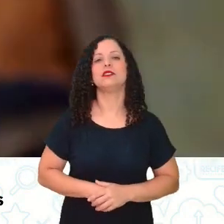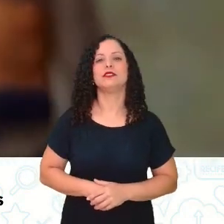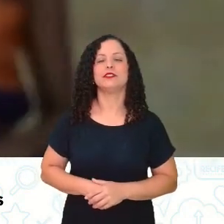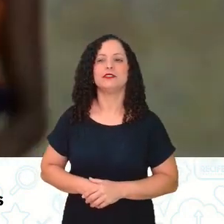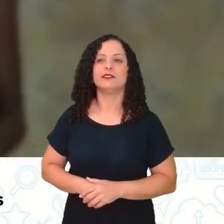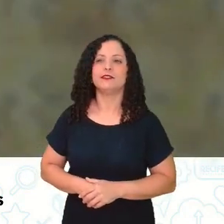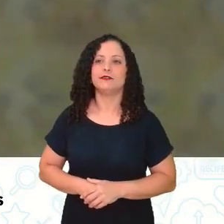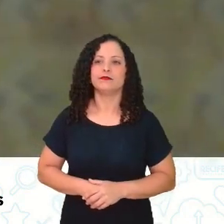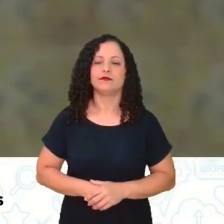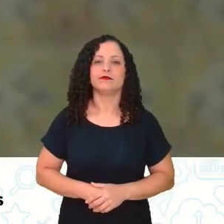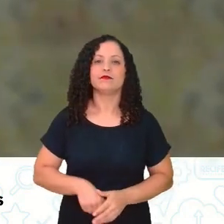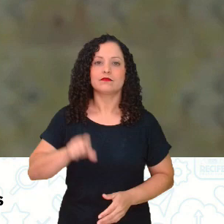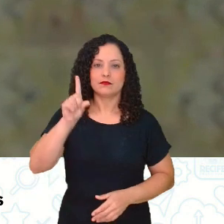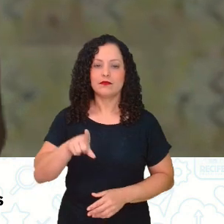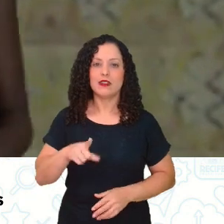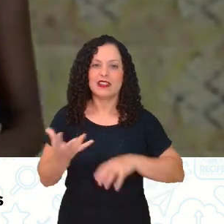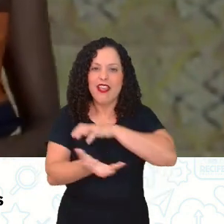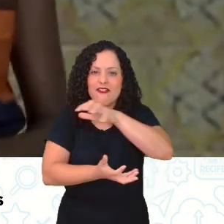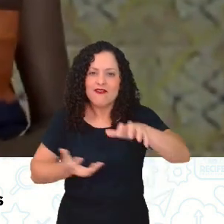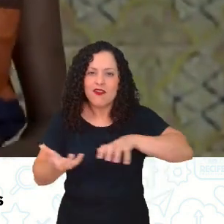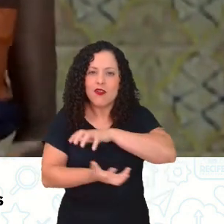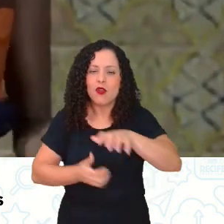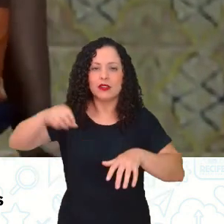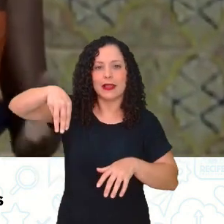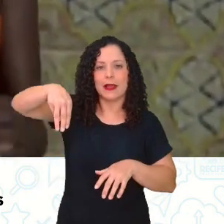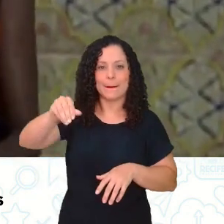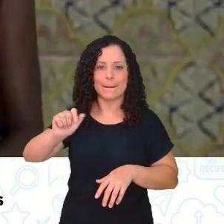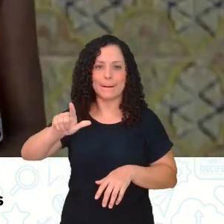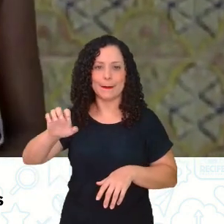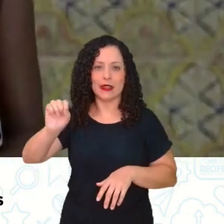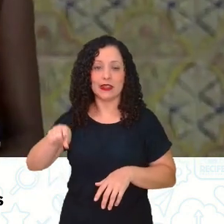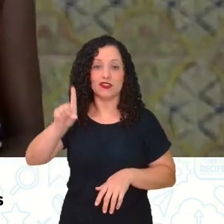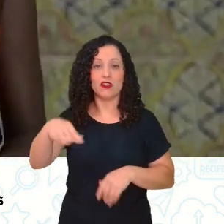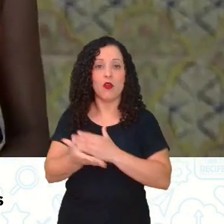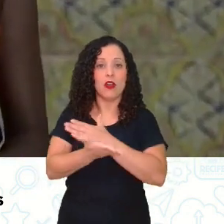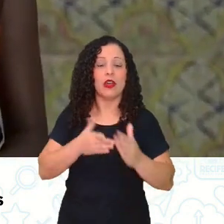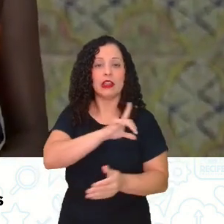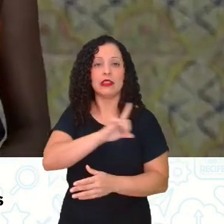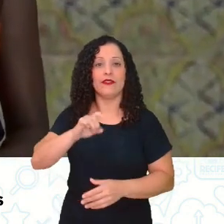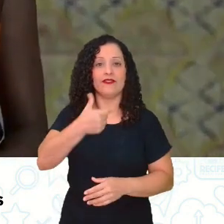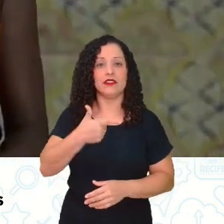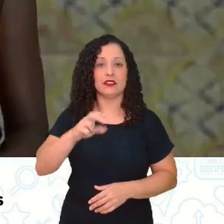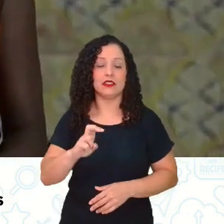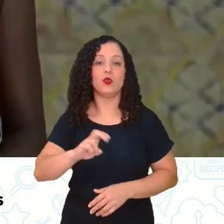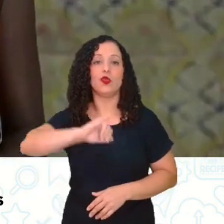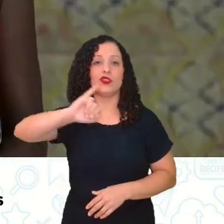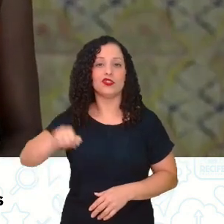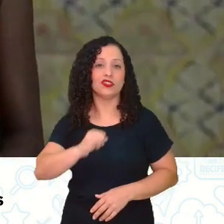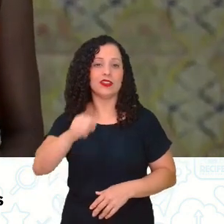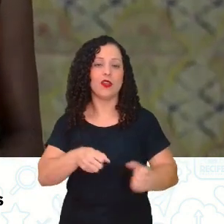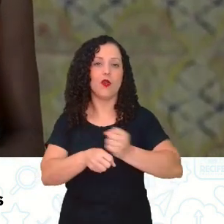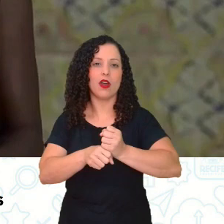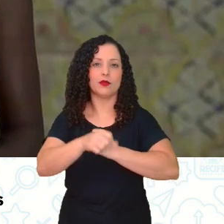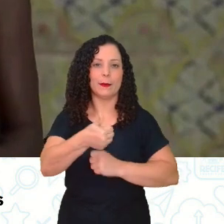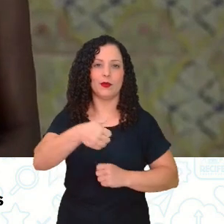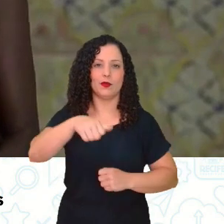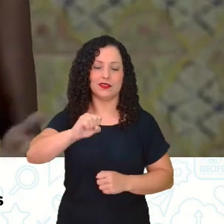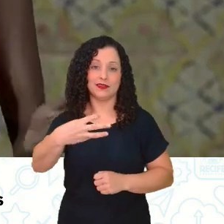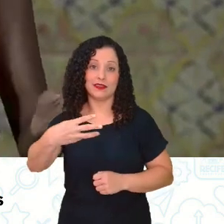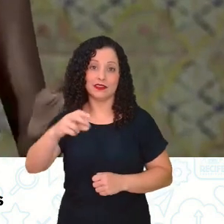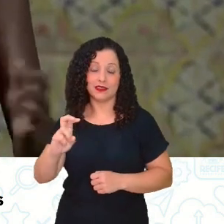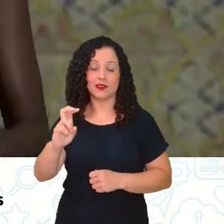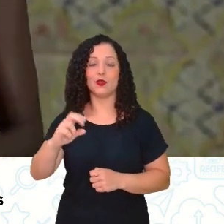A revolta dos malês começou no dia 25 de janeiro, no dia da festa de Nossa Senhora da Guia, no ano de